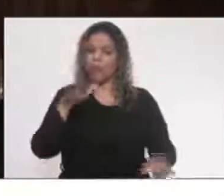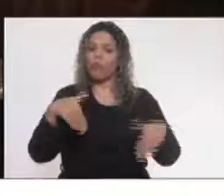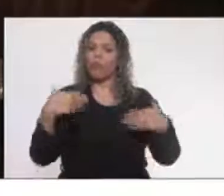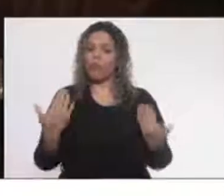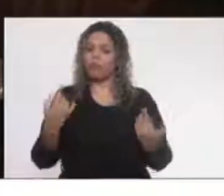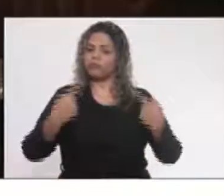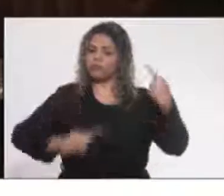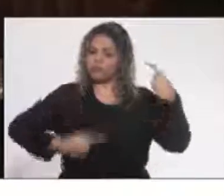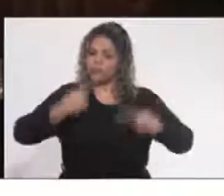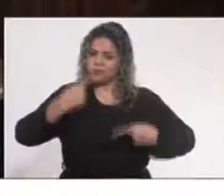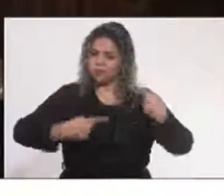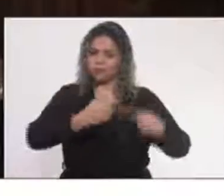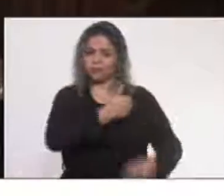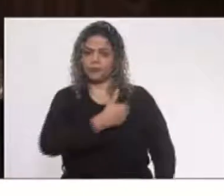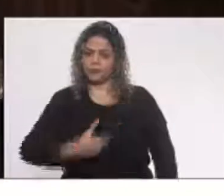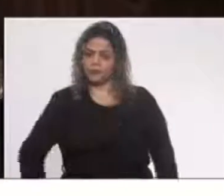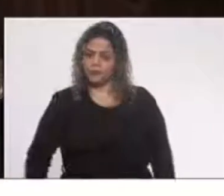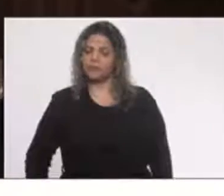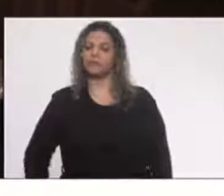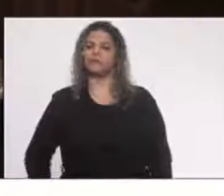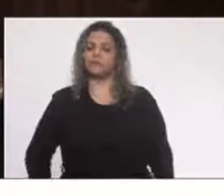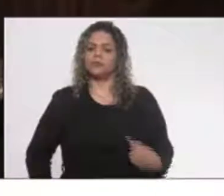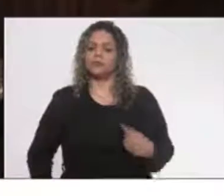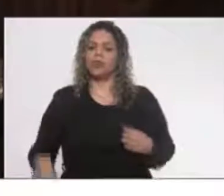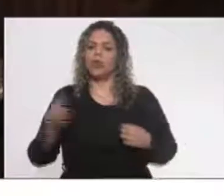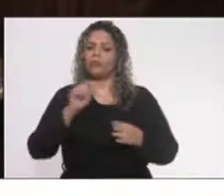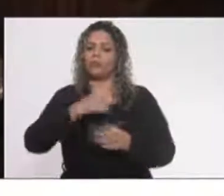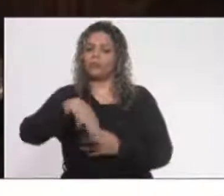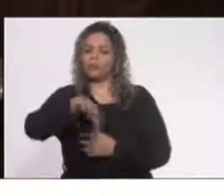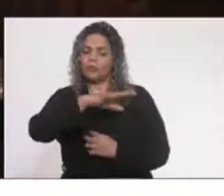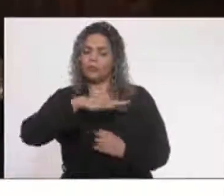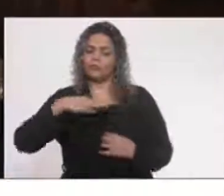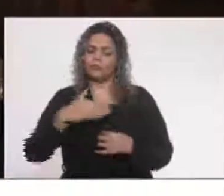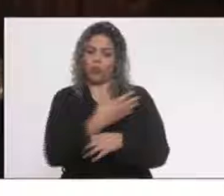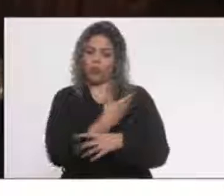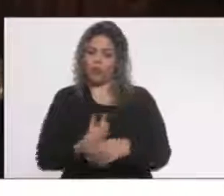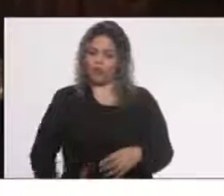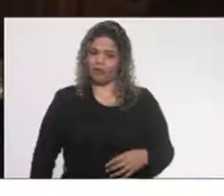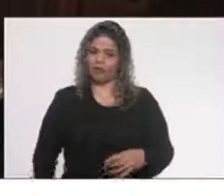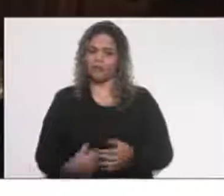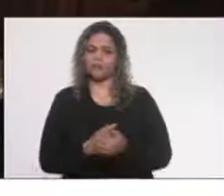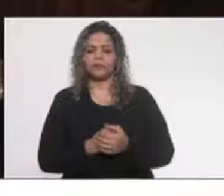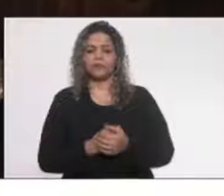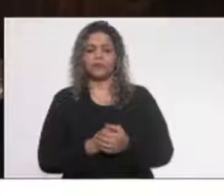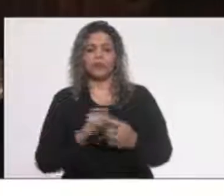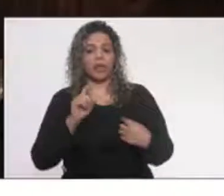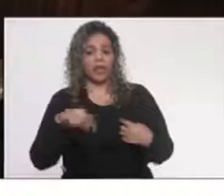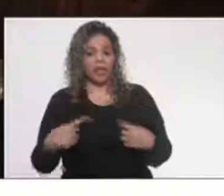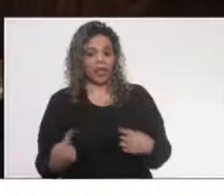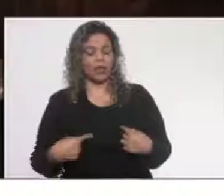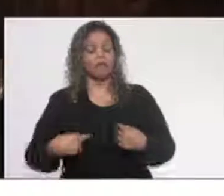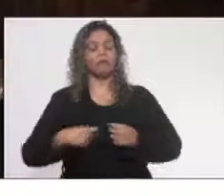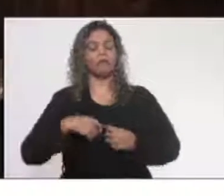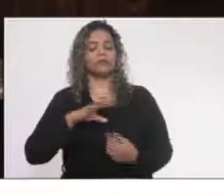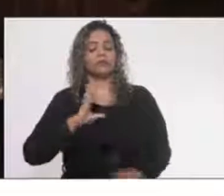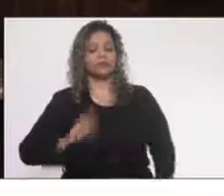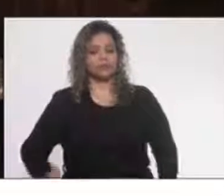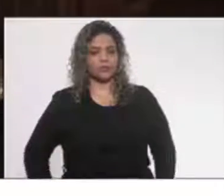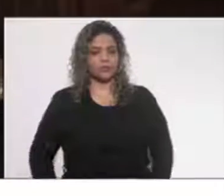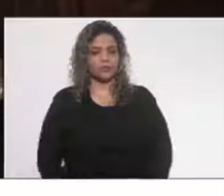a política pública de segurança do governador Witzel. E aí, senhor